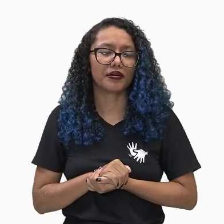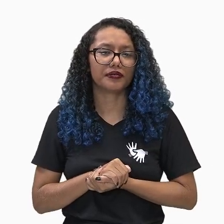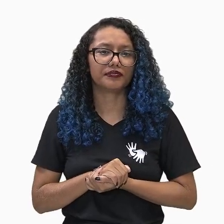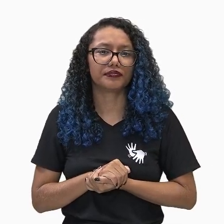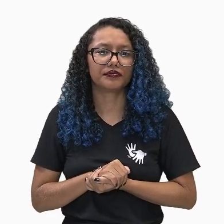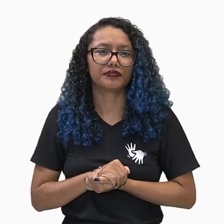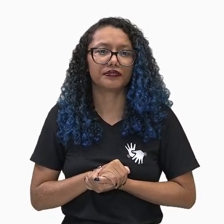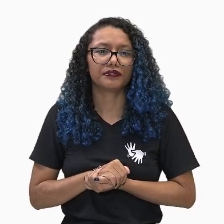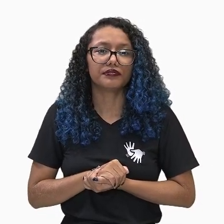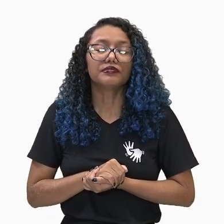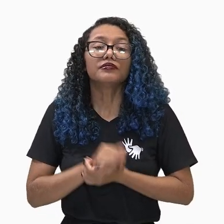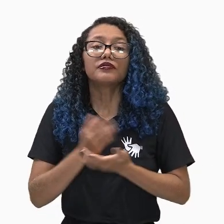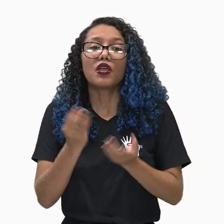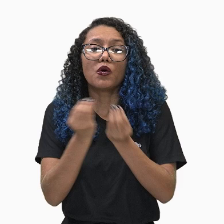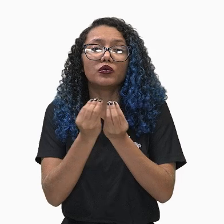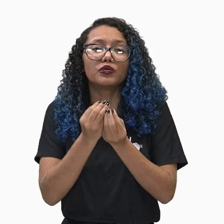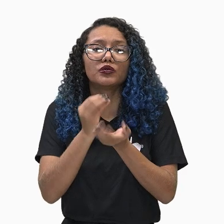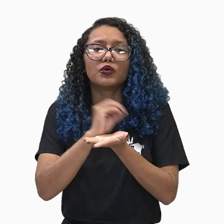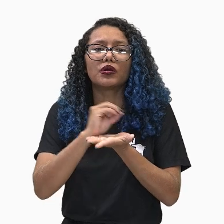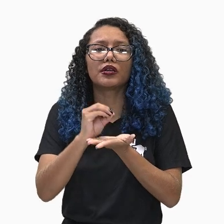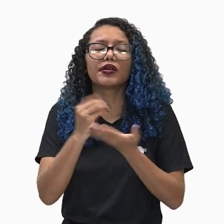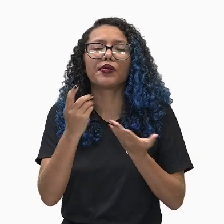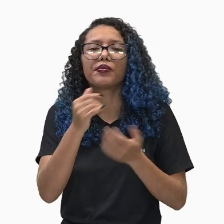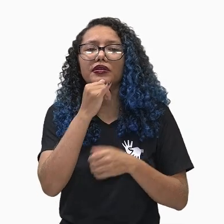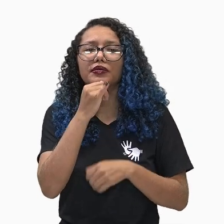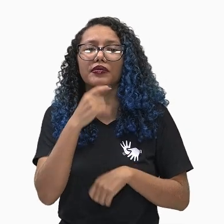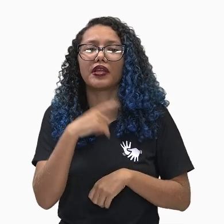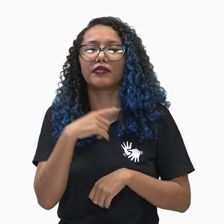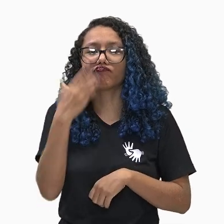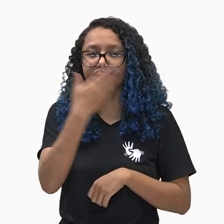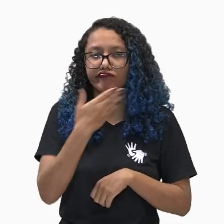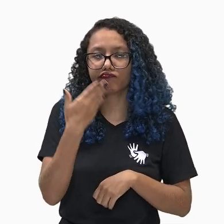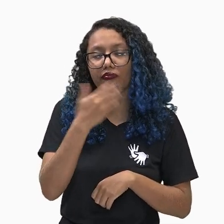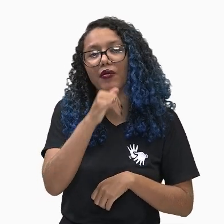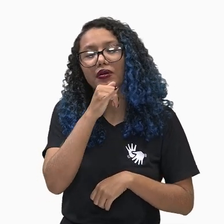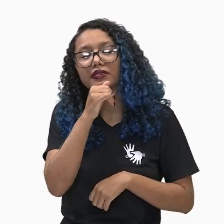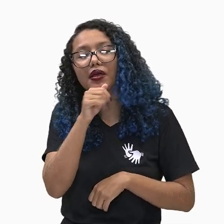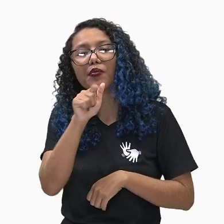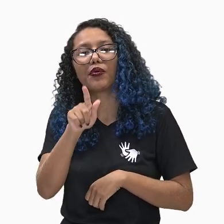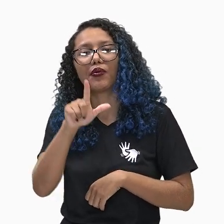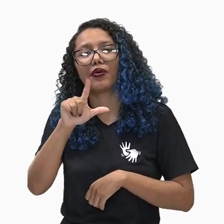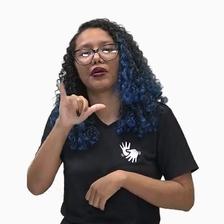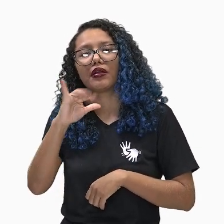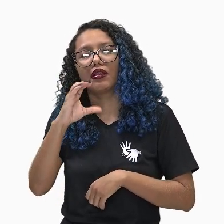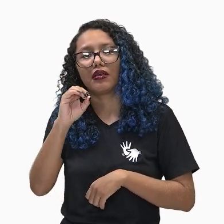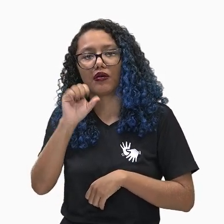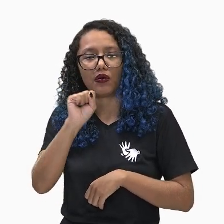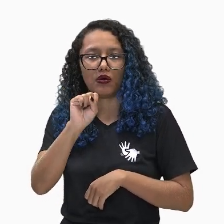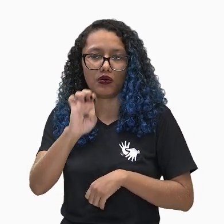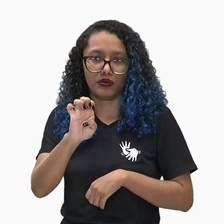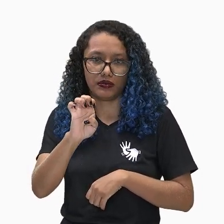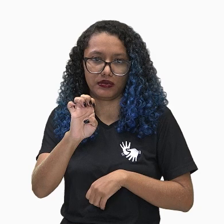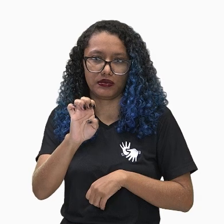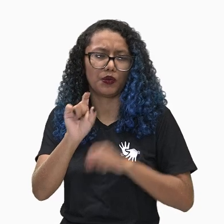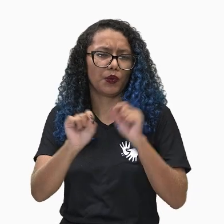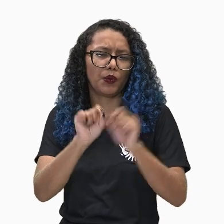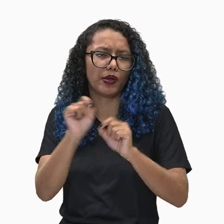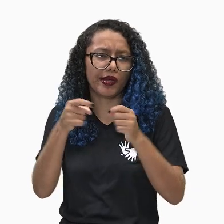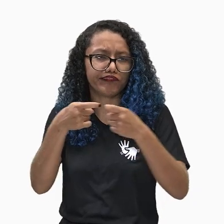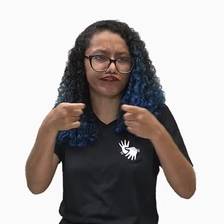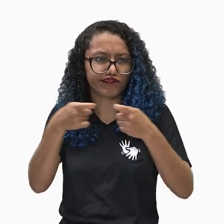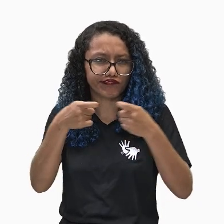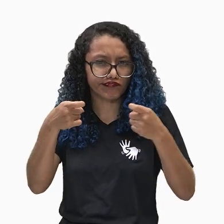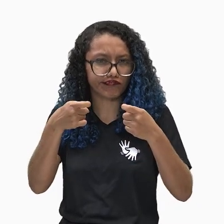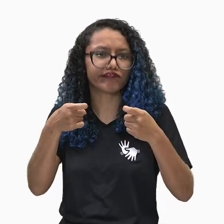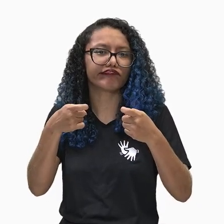os carboidratos, com exemplo de glicose, que são polímeros de